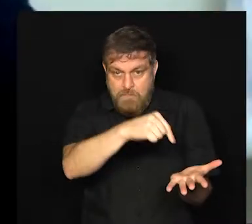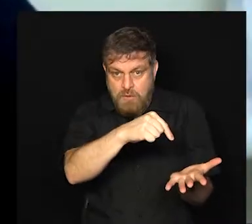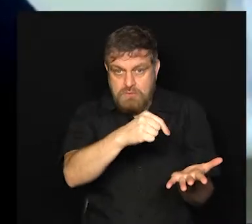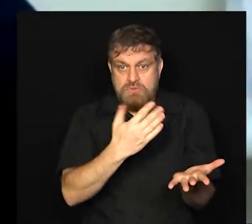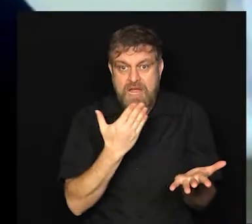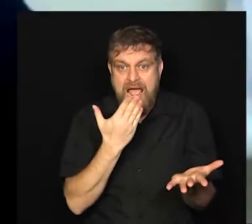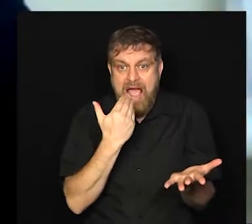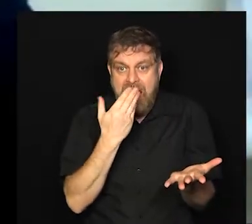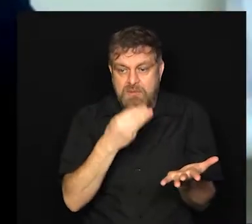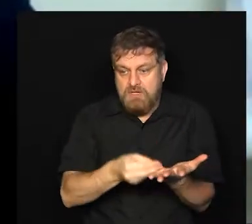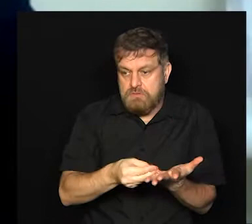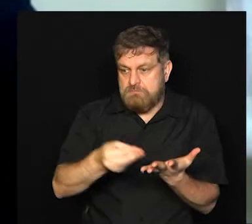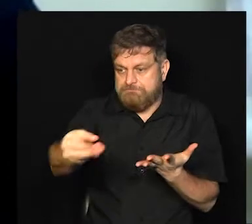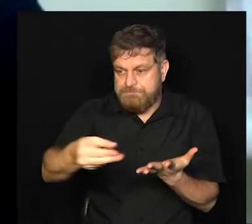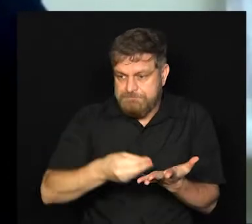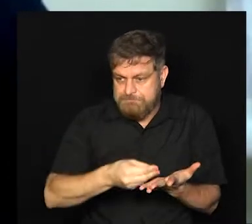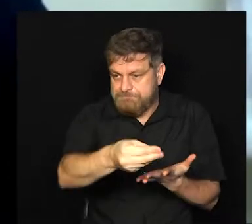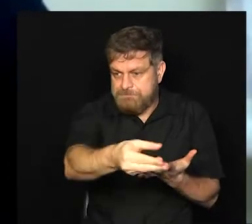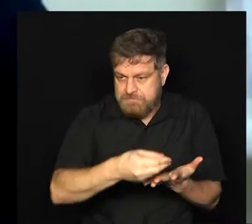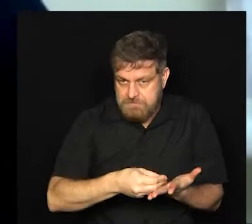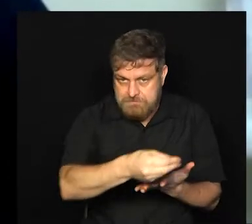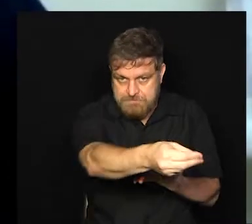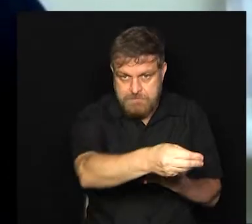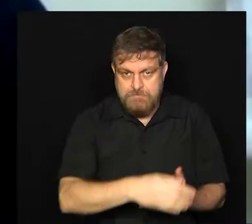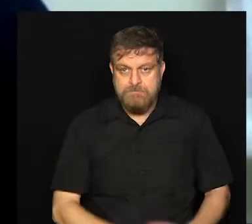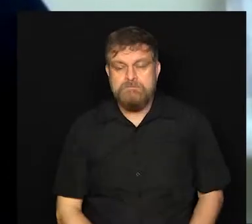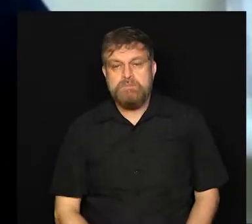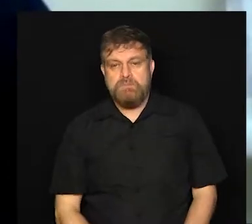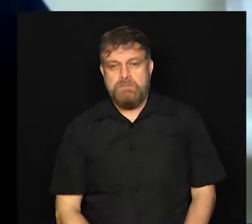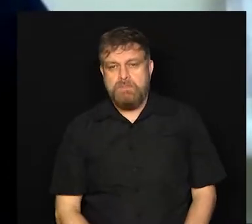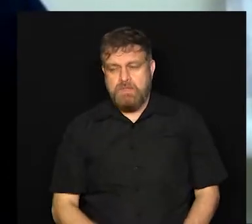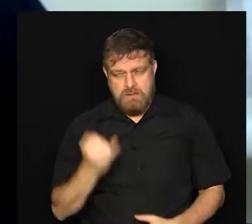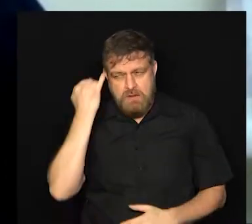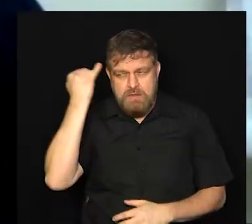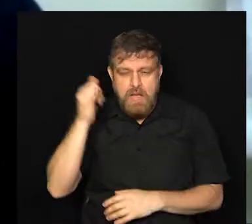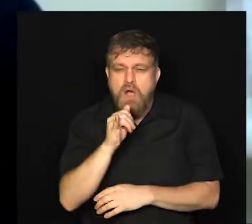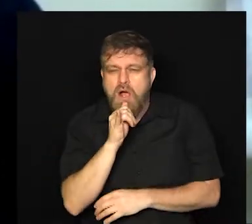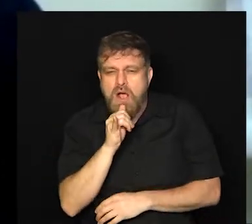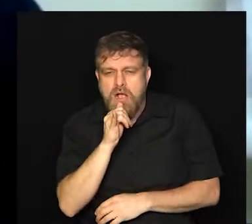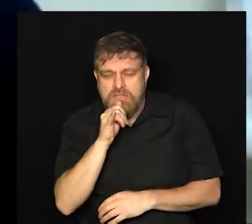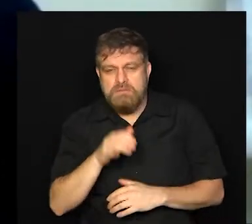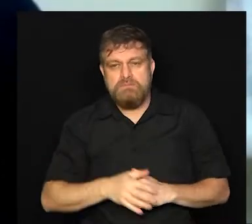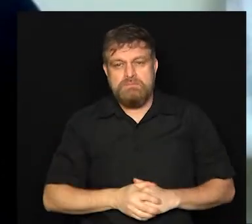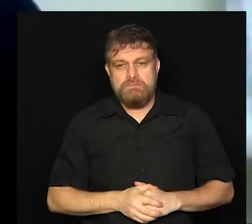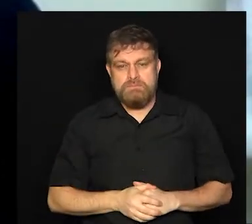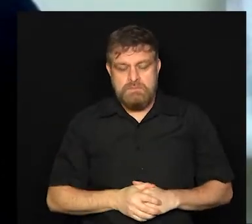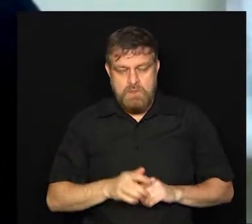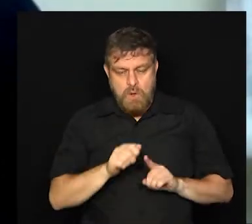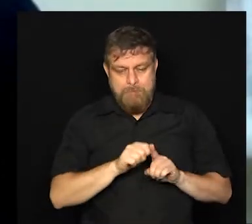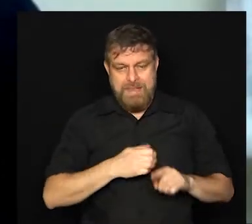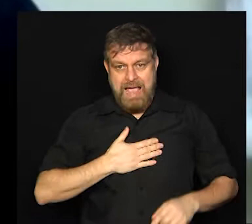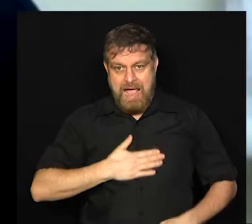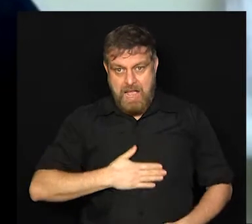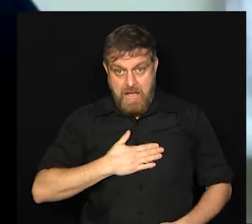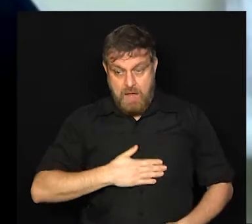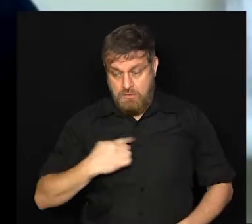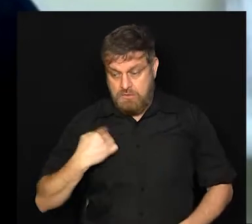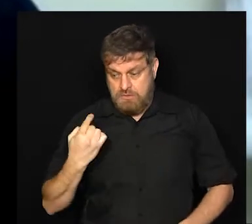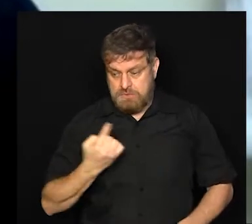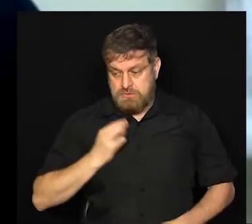distribuição de alimentos pelo poder público. E só para você ter uma ideia, em agosto nós